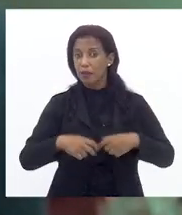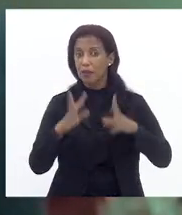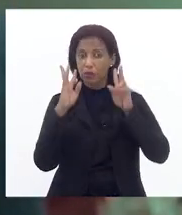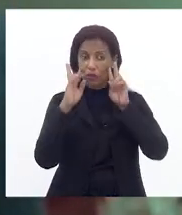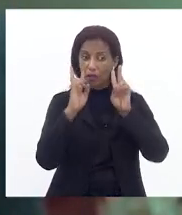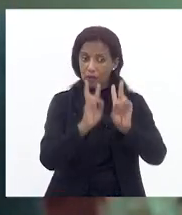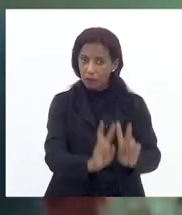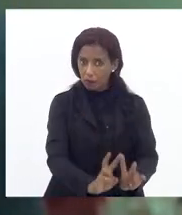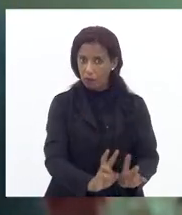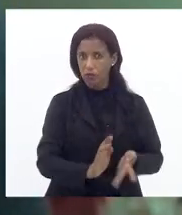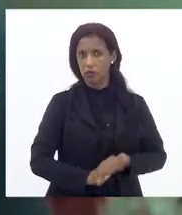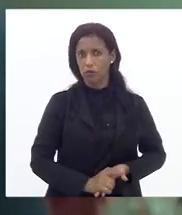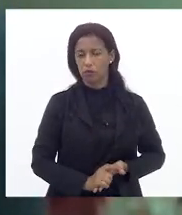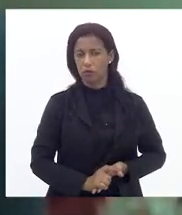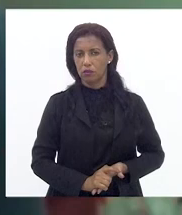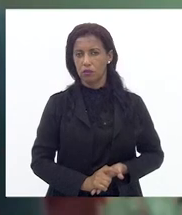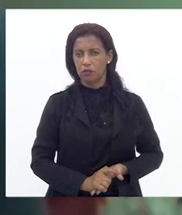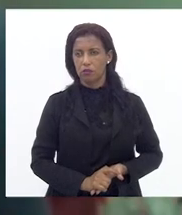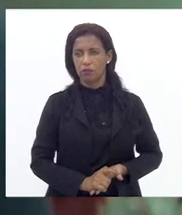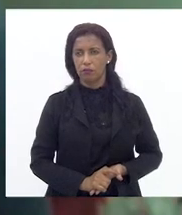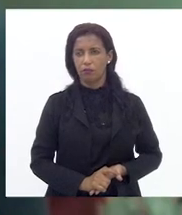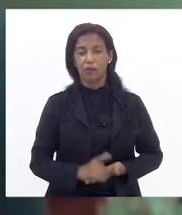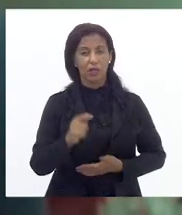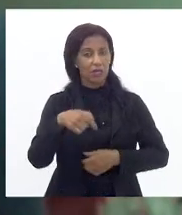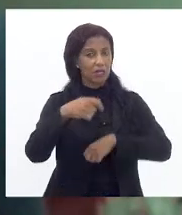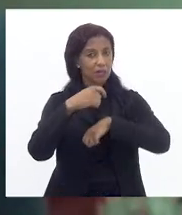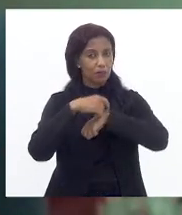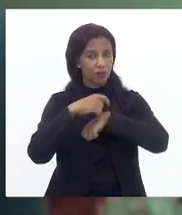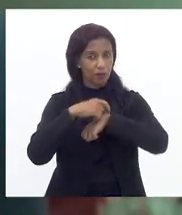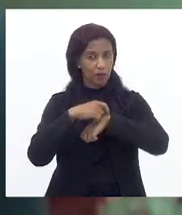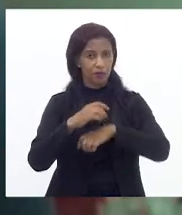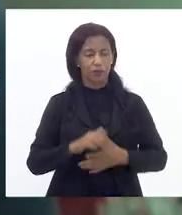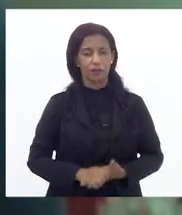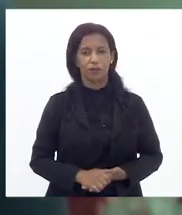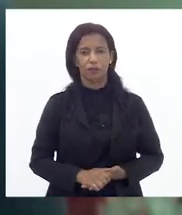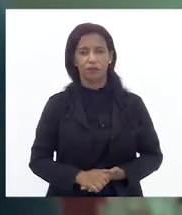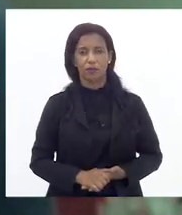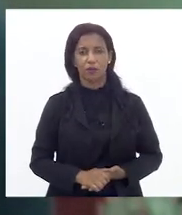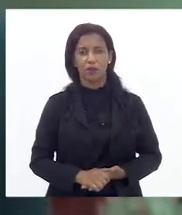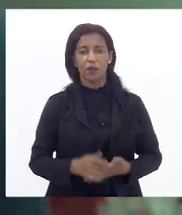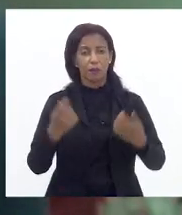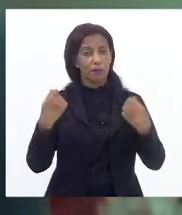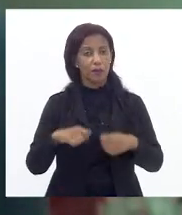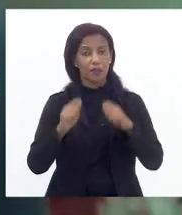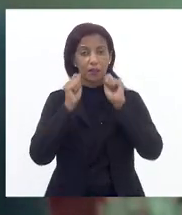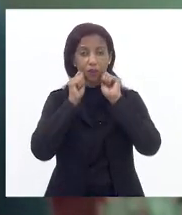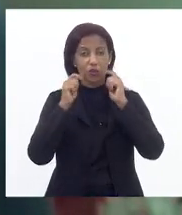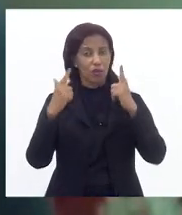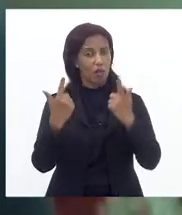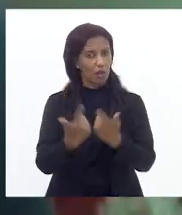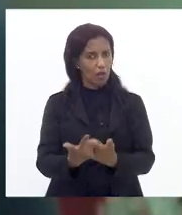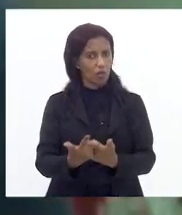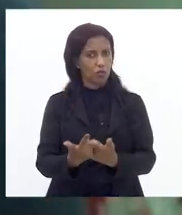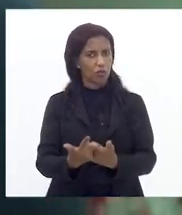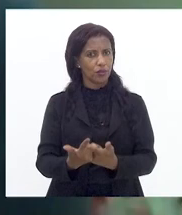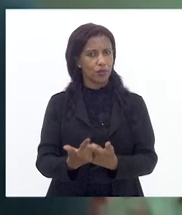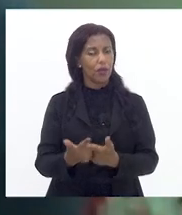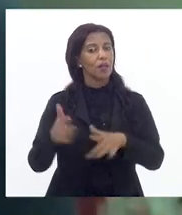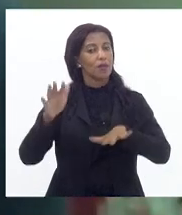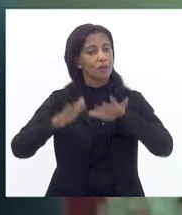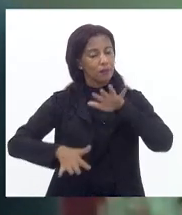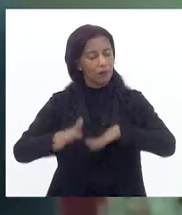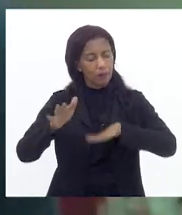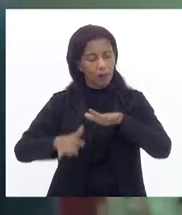atentos e contamos neste momento com alerj e apesar dos